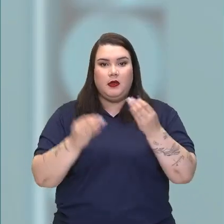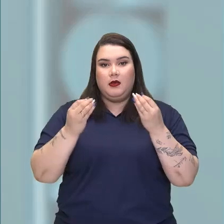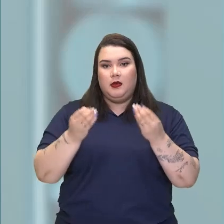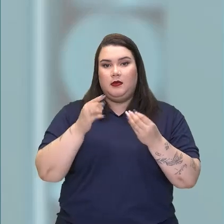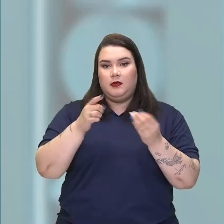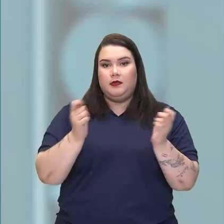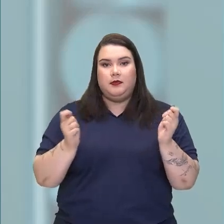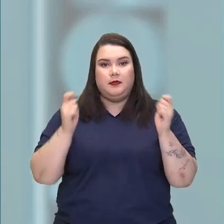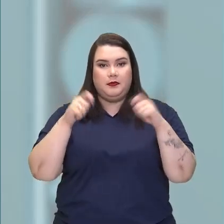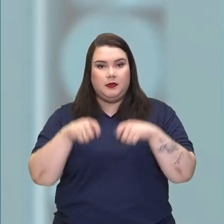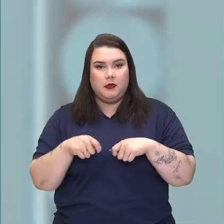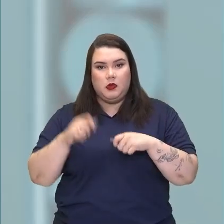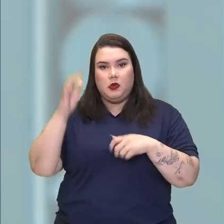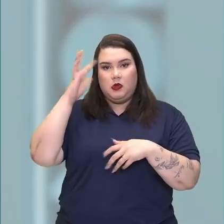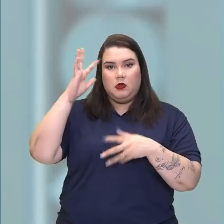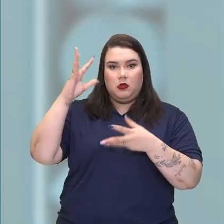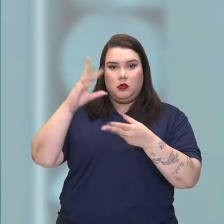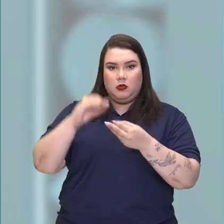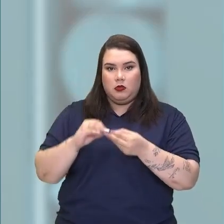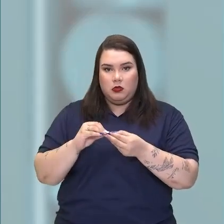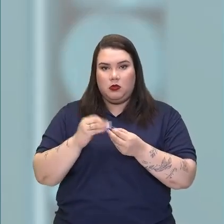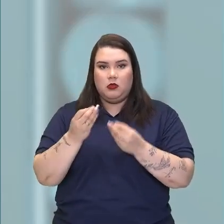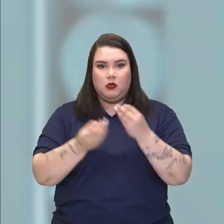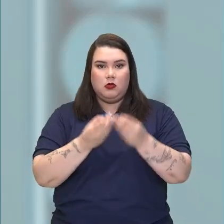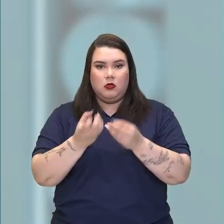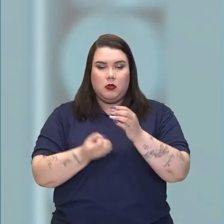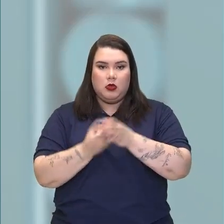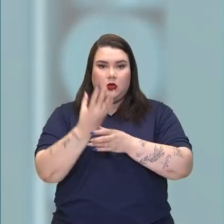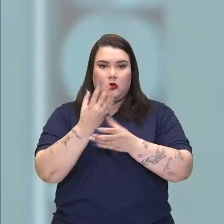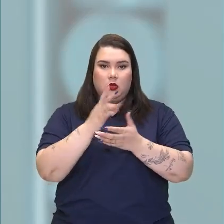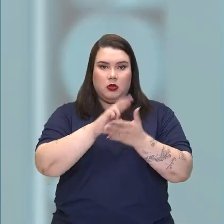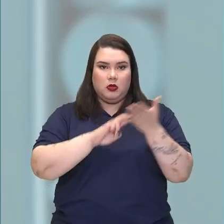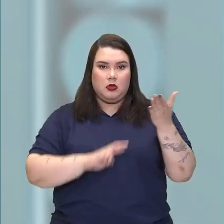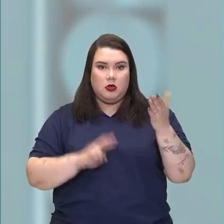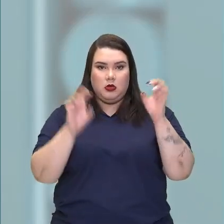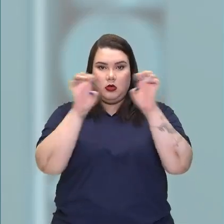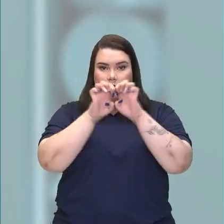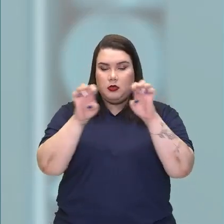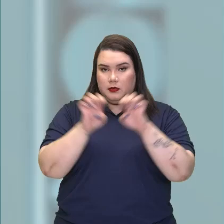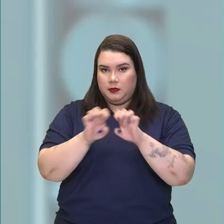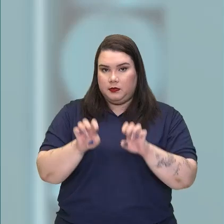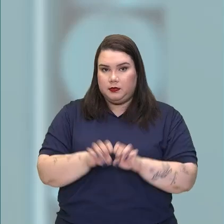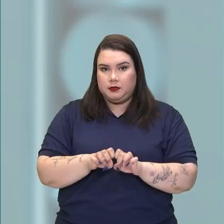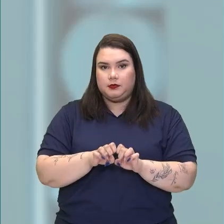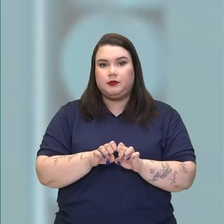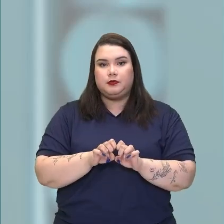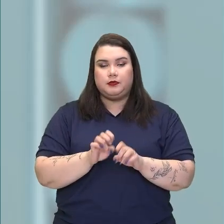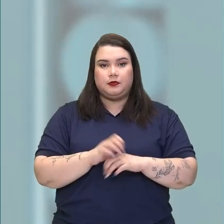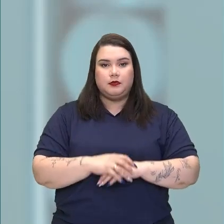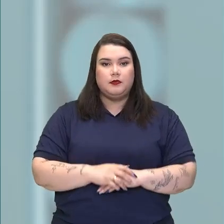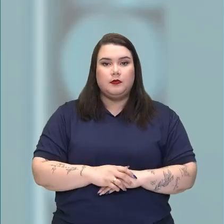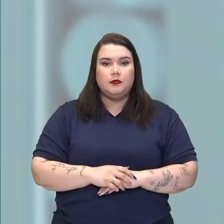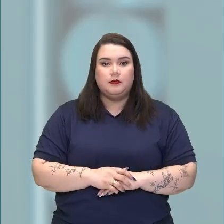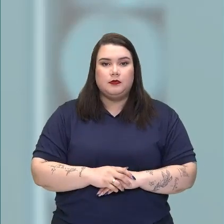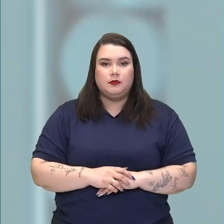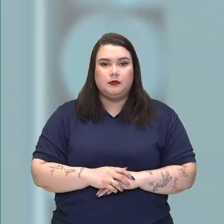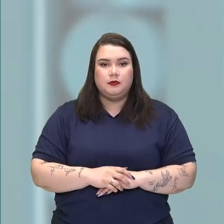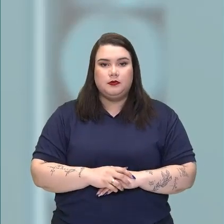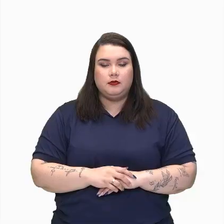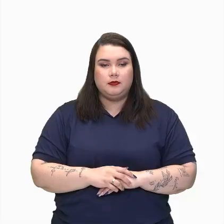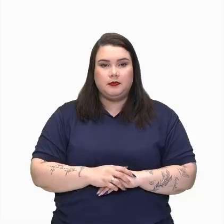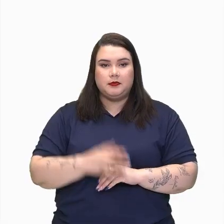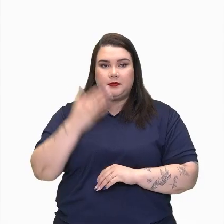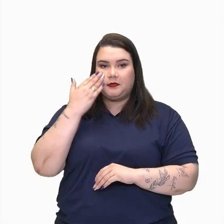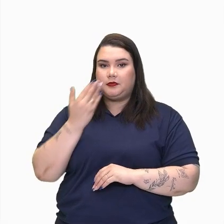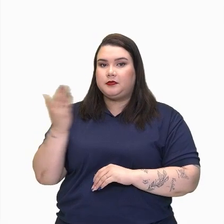vocês possam entender lá como funciona dentro da estrutura, dentro do projeto de texto, tá bom? Então, acompanhem